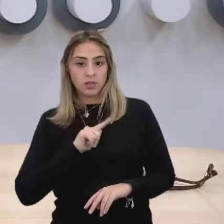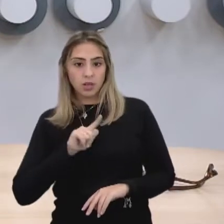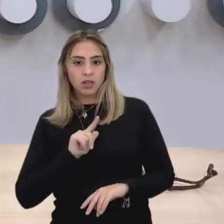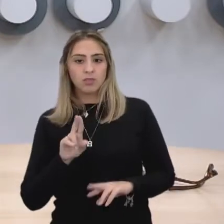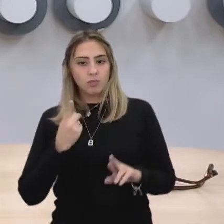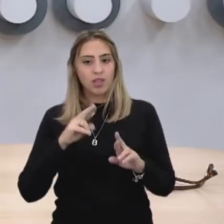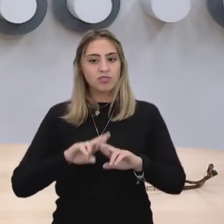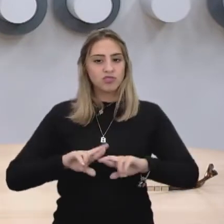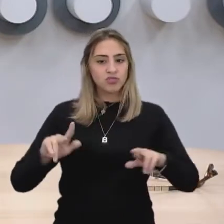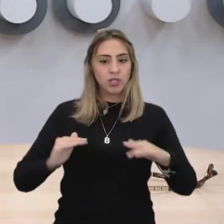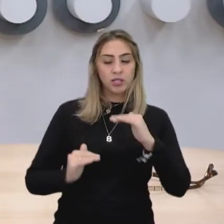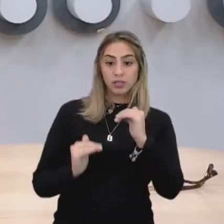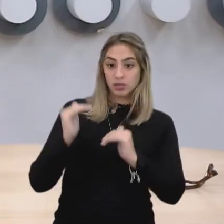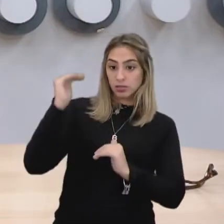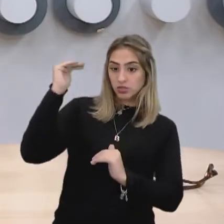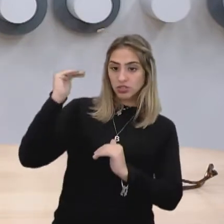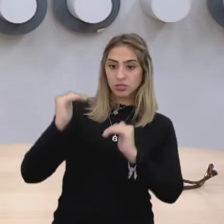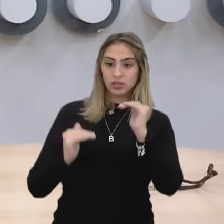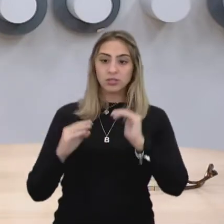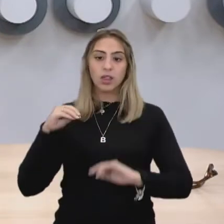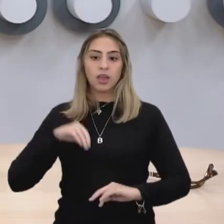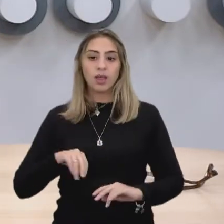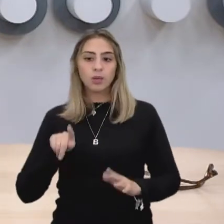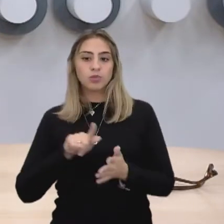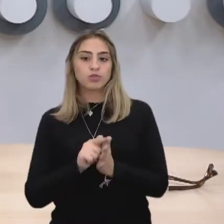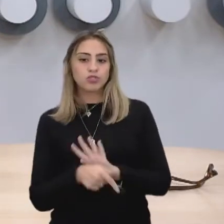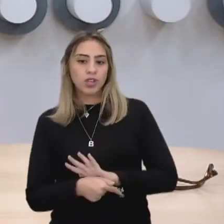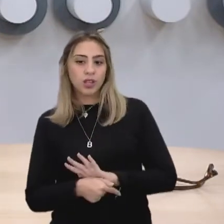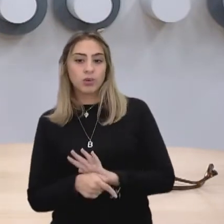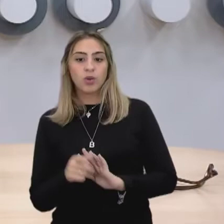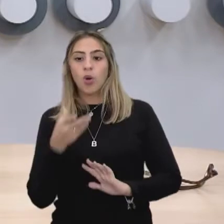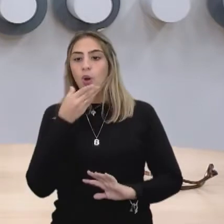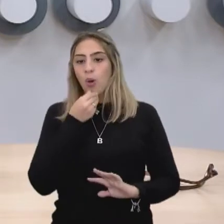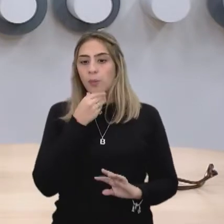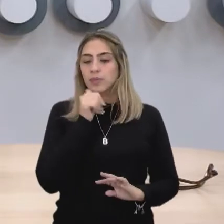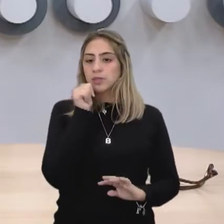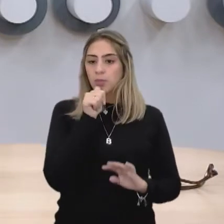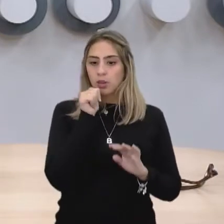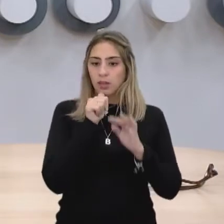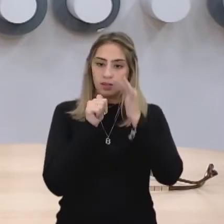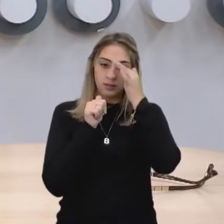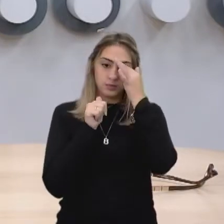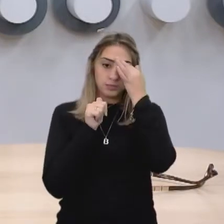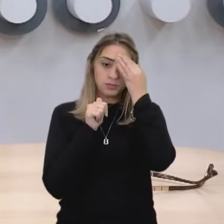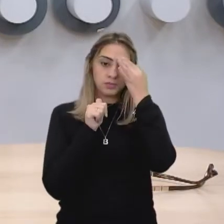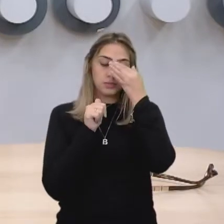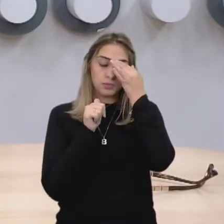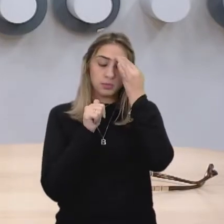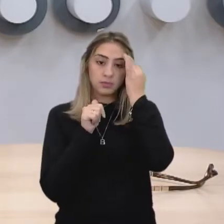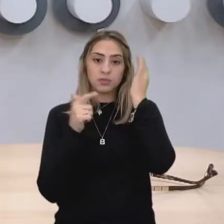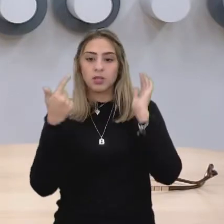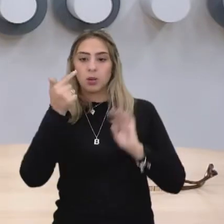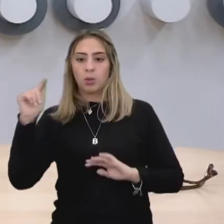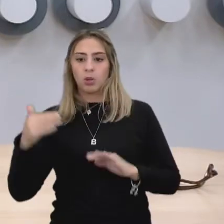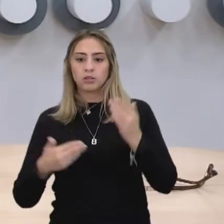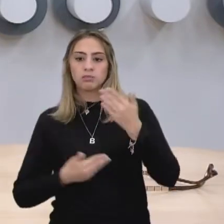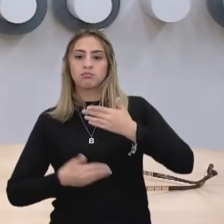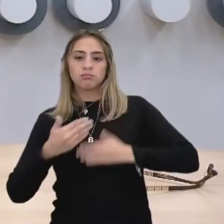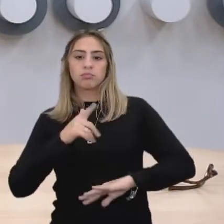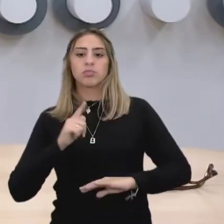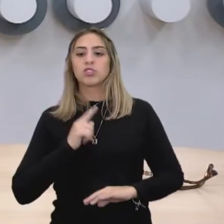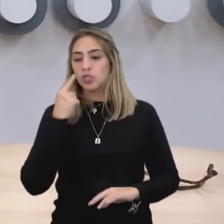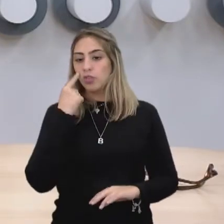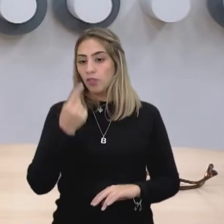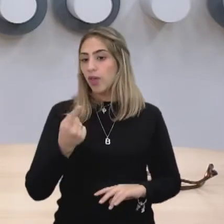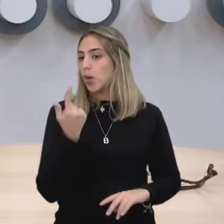discrepância salarial entre os gêneros, né, entre homens e mulheres. Na próxima tela, aí a gente vai ver